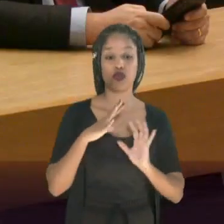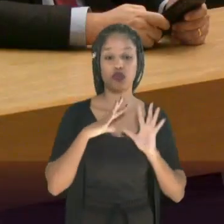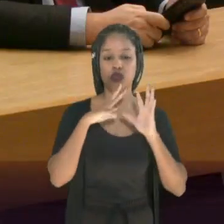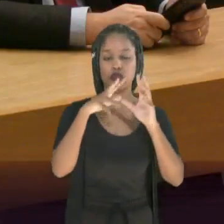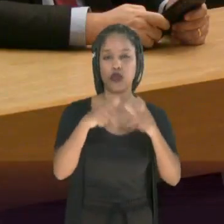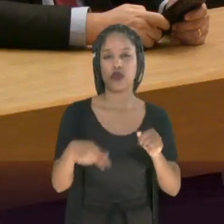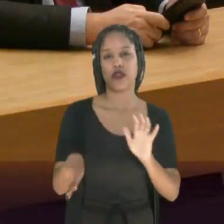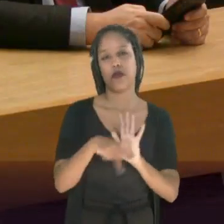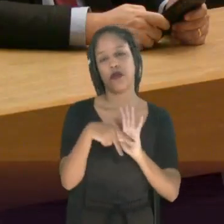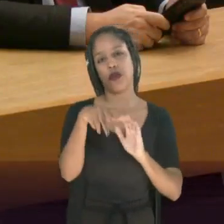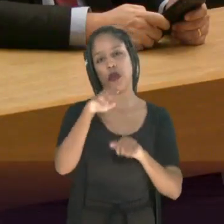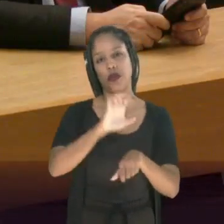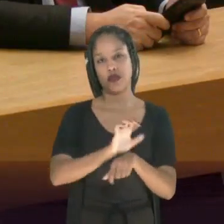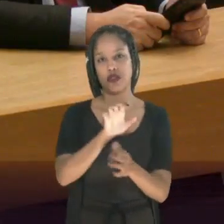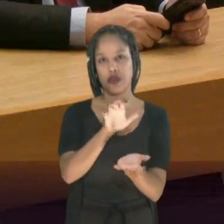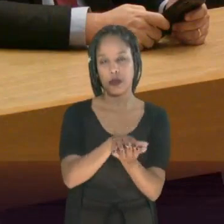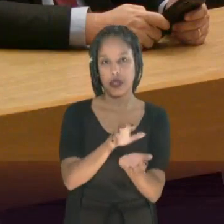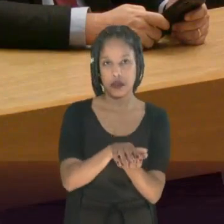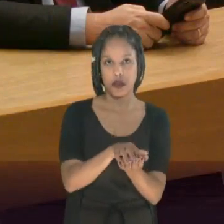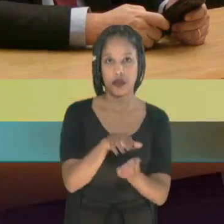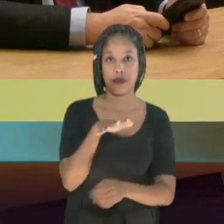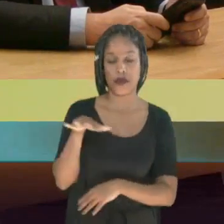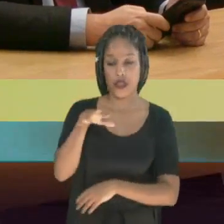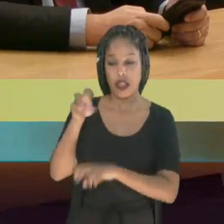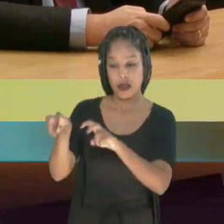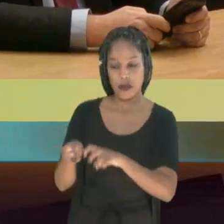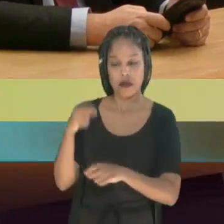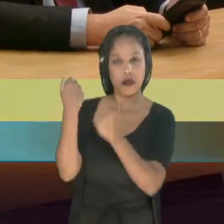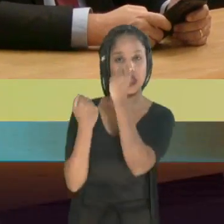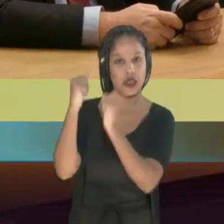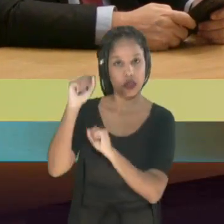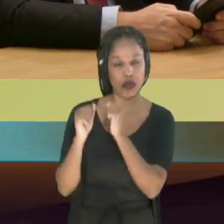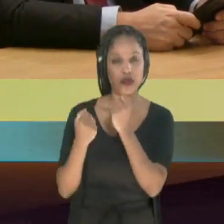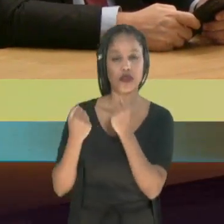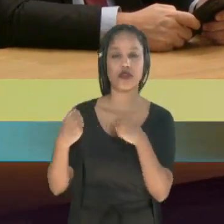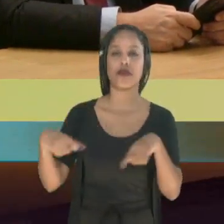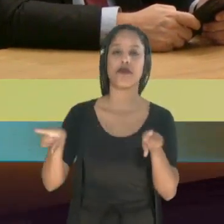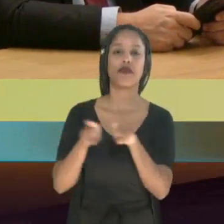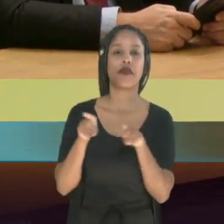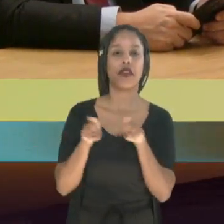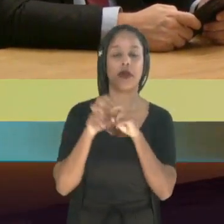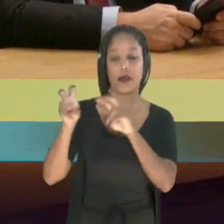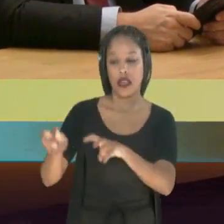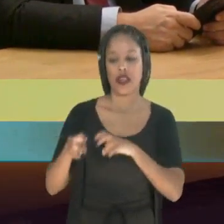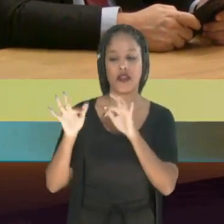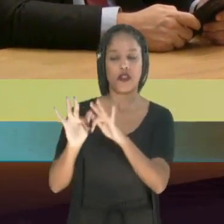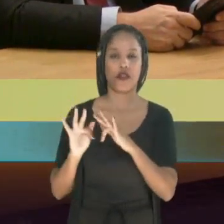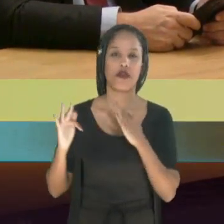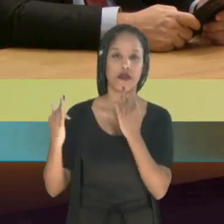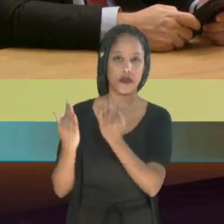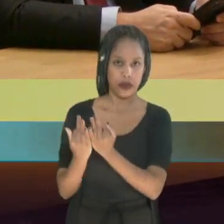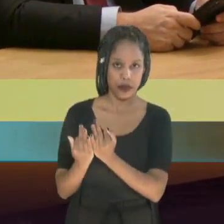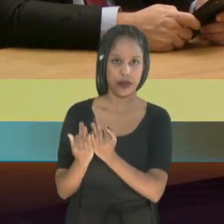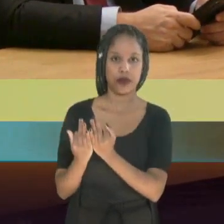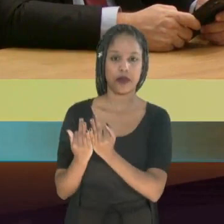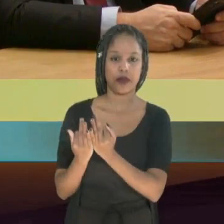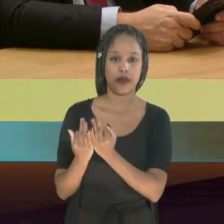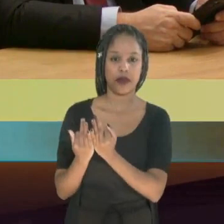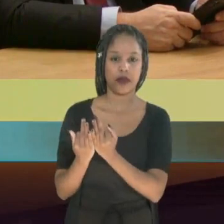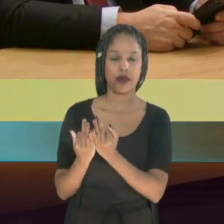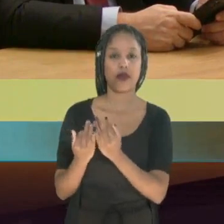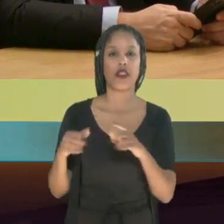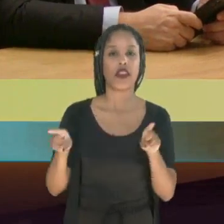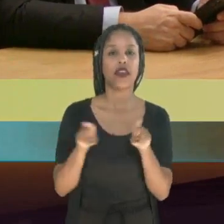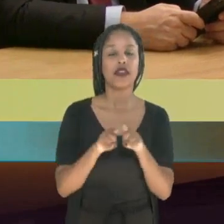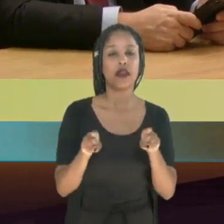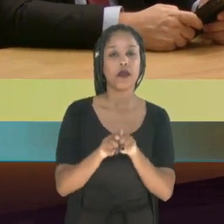de Pernambuco, tanto no agronegócio quanto a agricultura familiar, ao